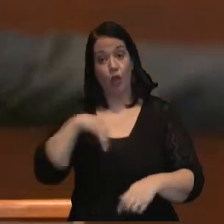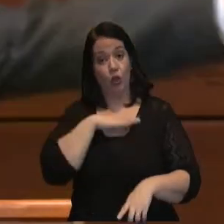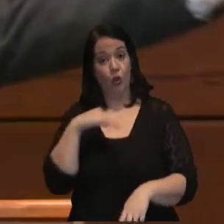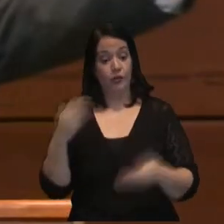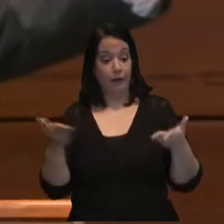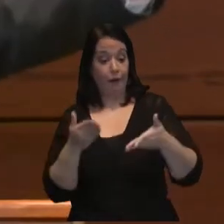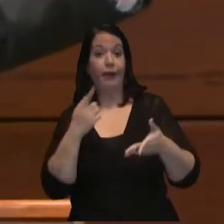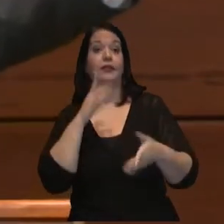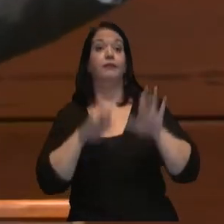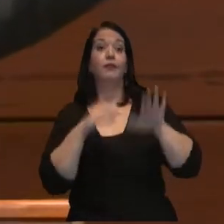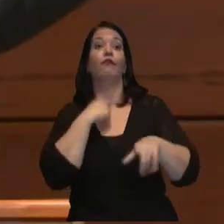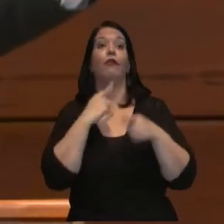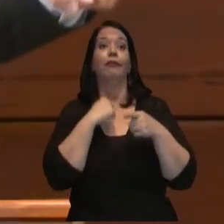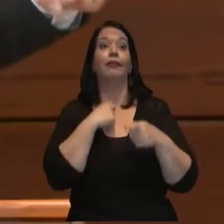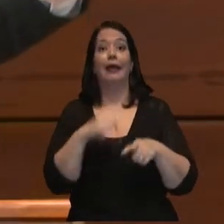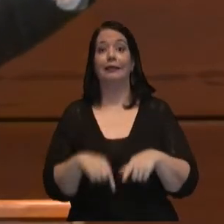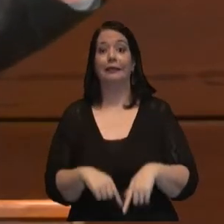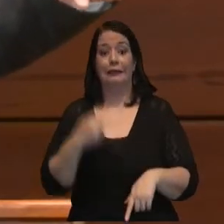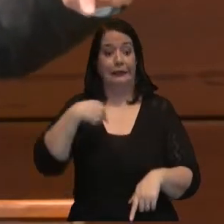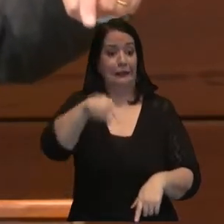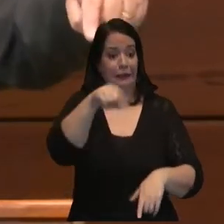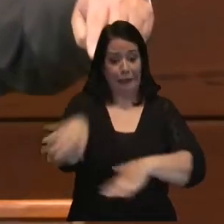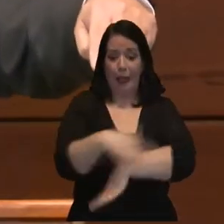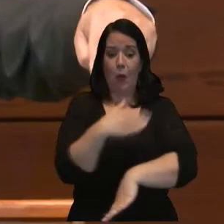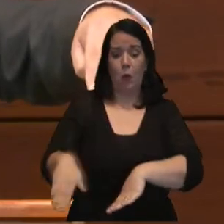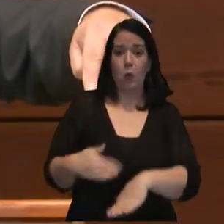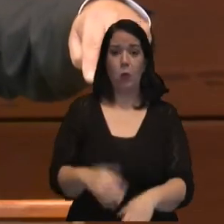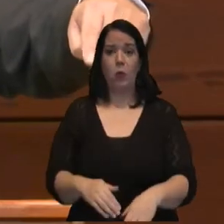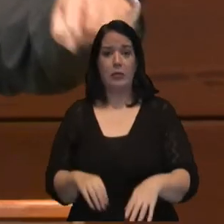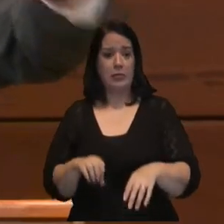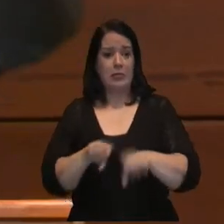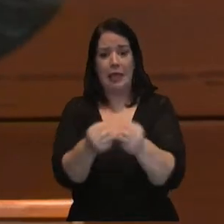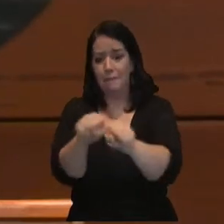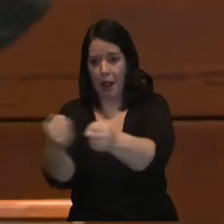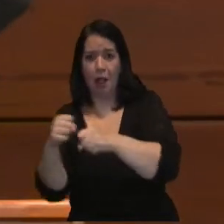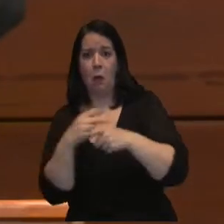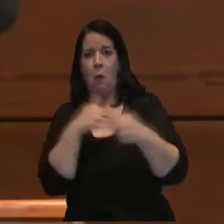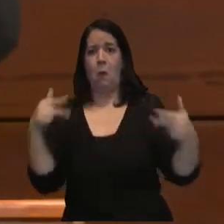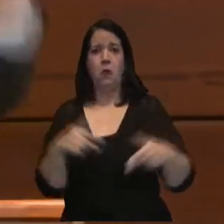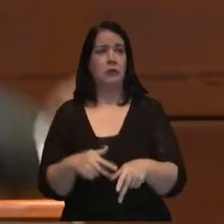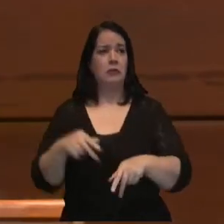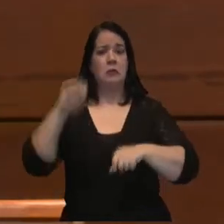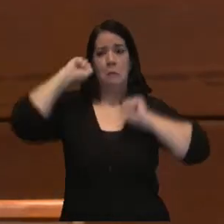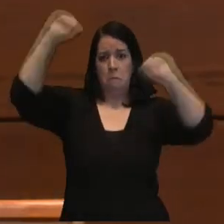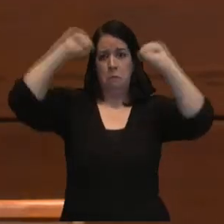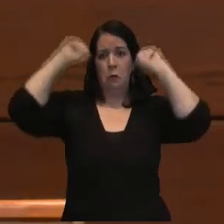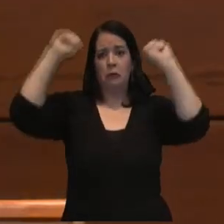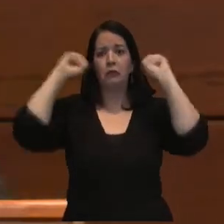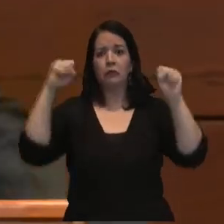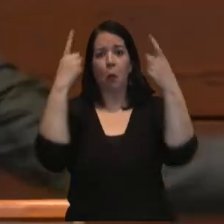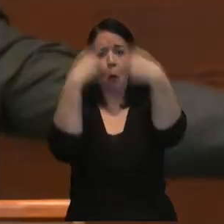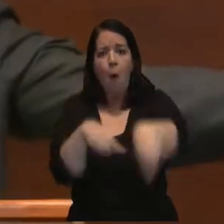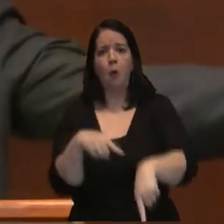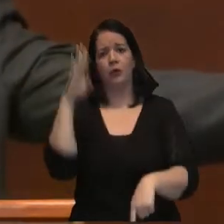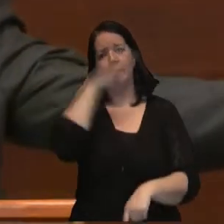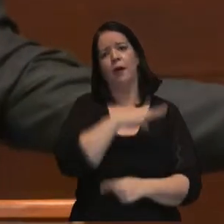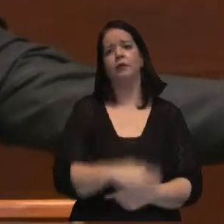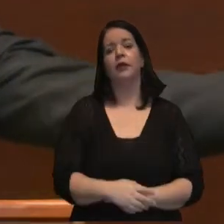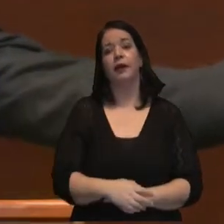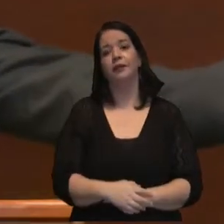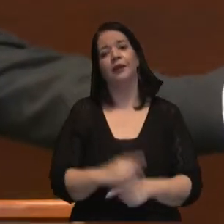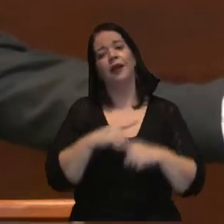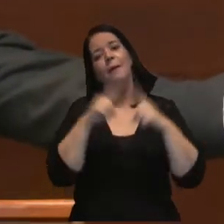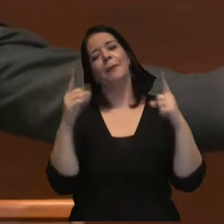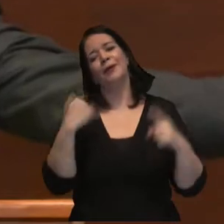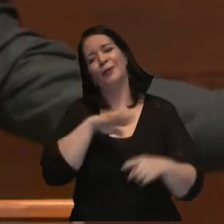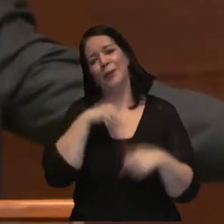precisamos nos dobrar diante do Deus de Eliseu, do Deus do profeta do bem, do nosso Deus,